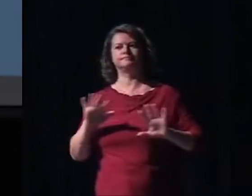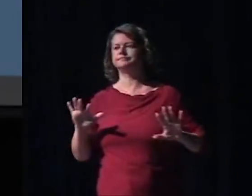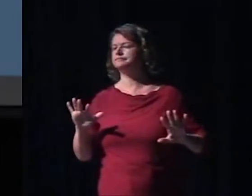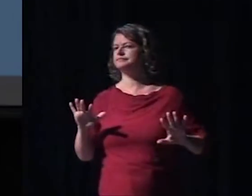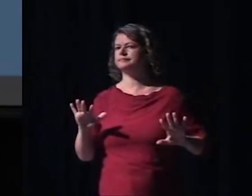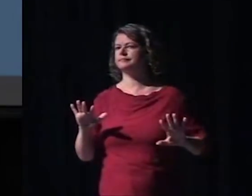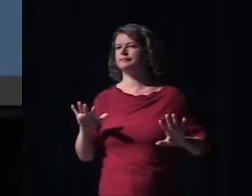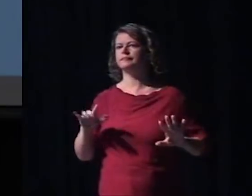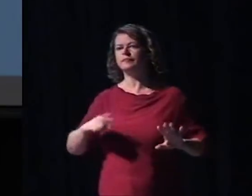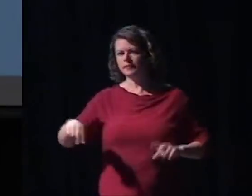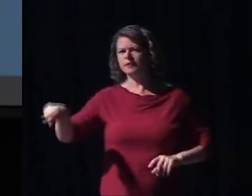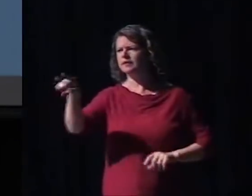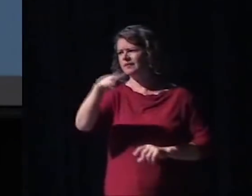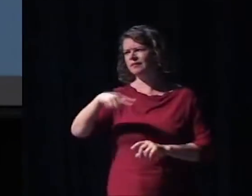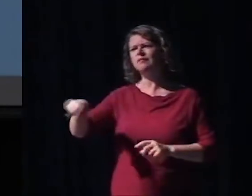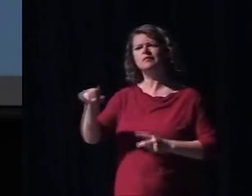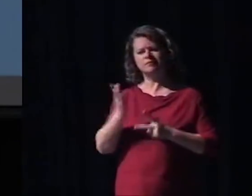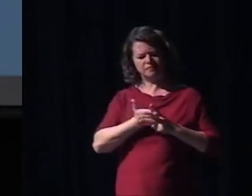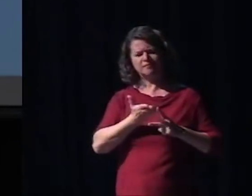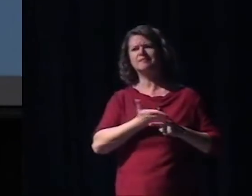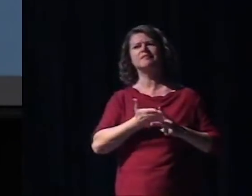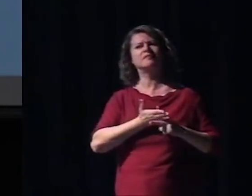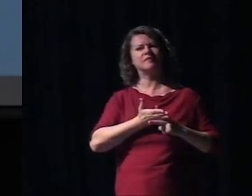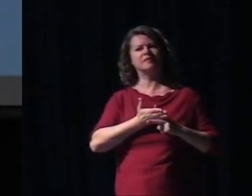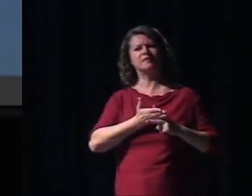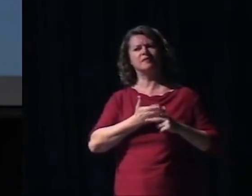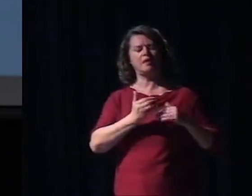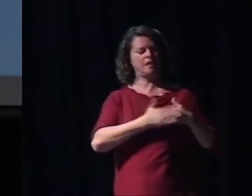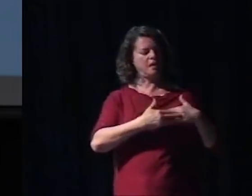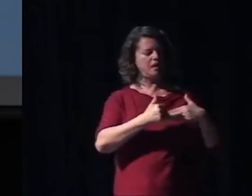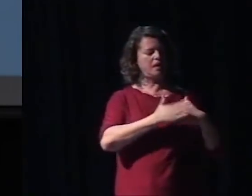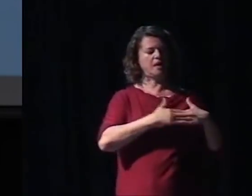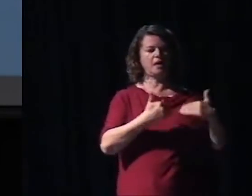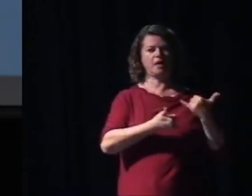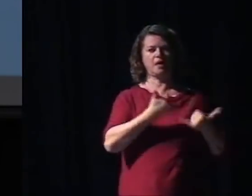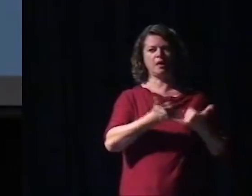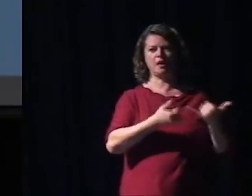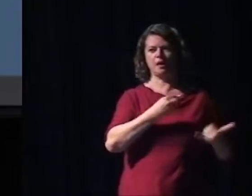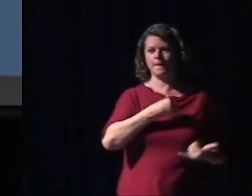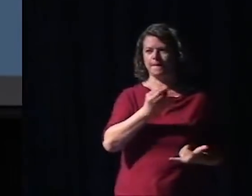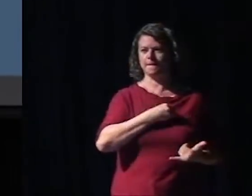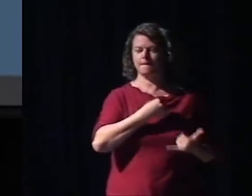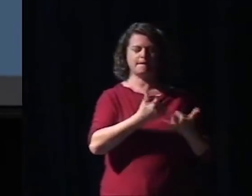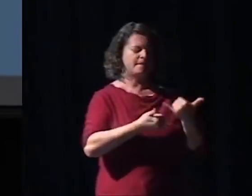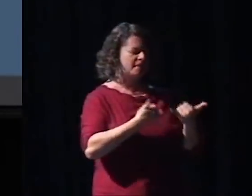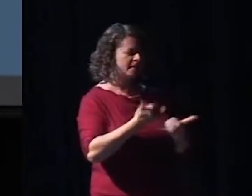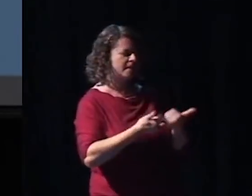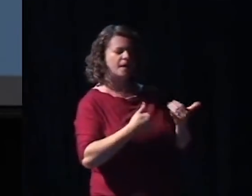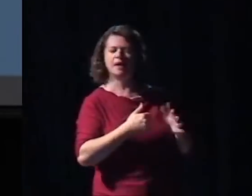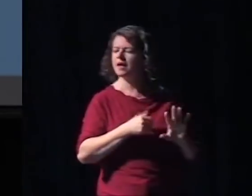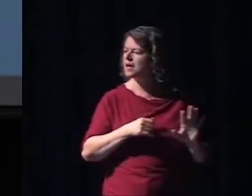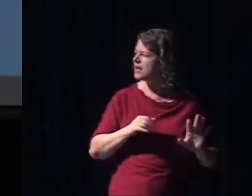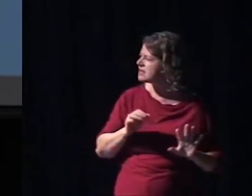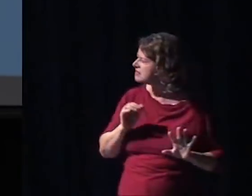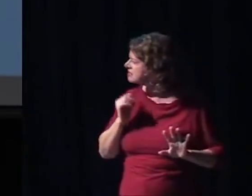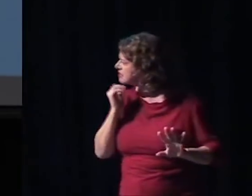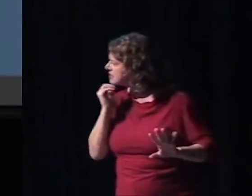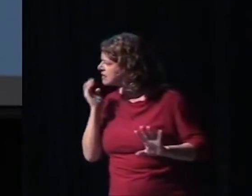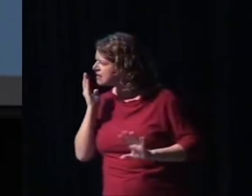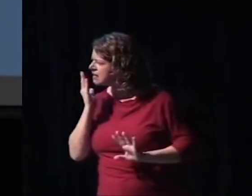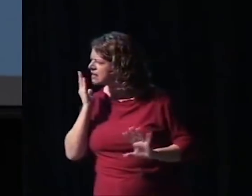lugar na sua vida muito confortável, se o pecado tem um lugar na sua vida muito